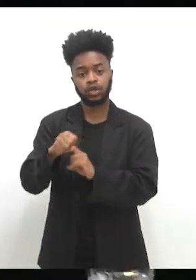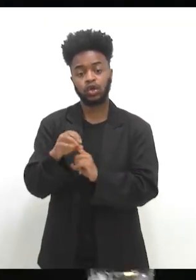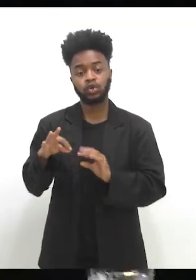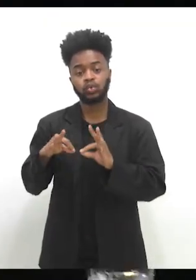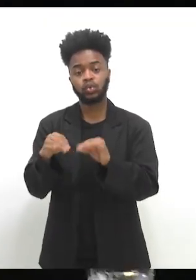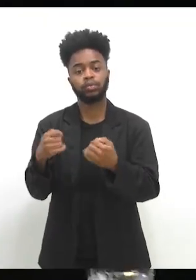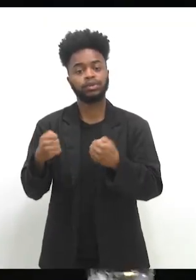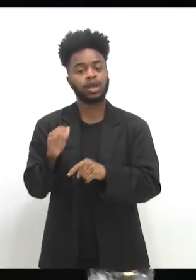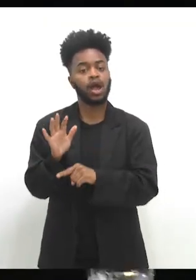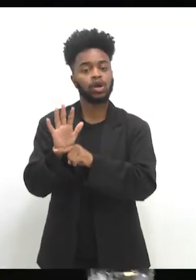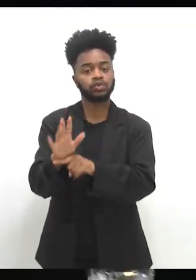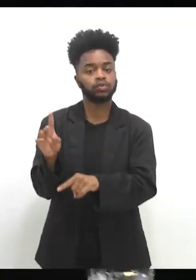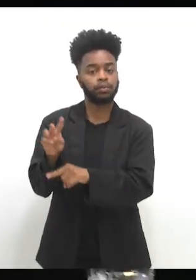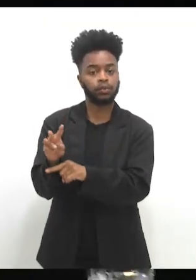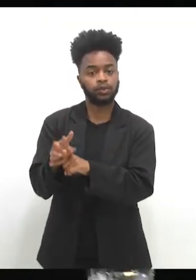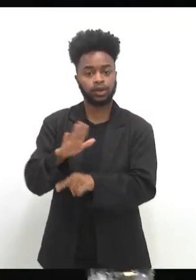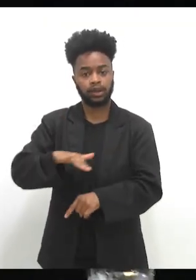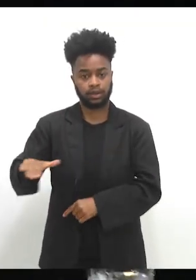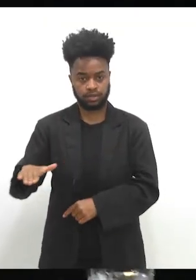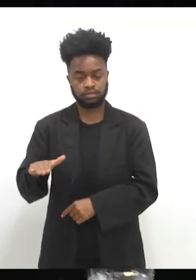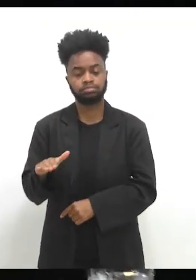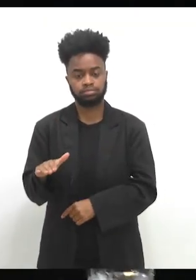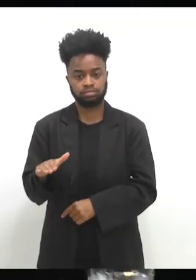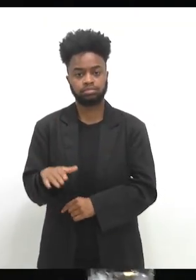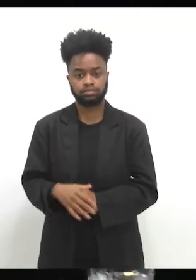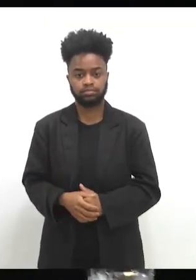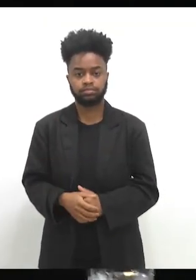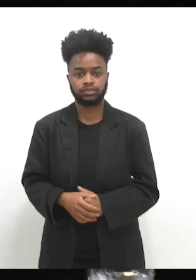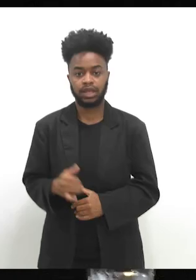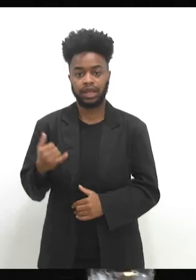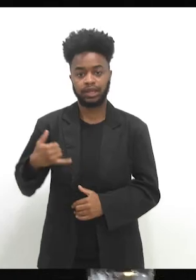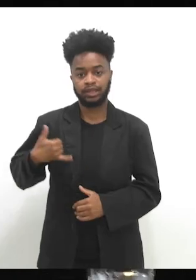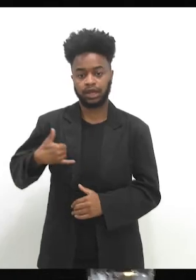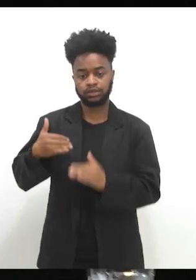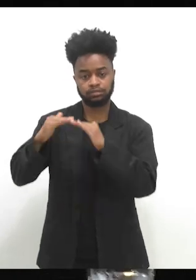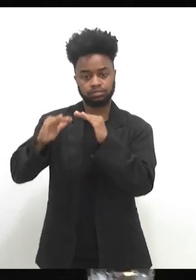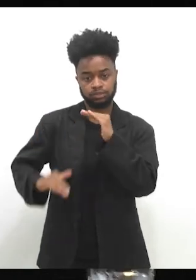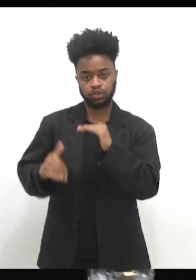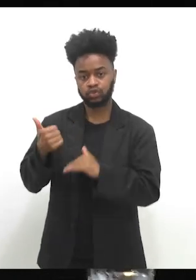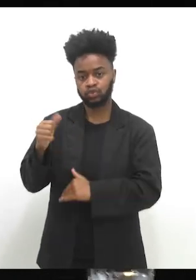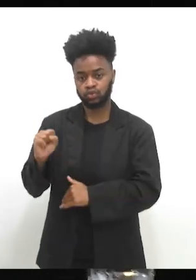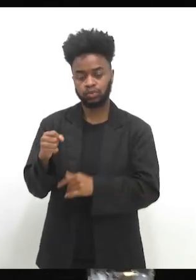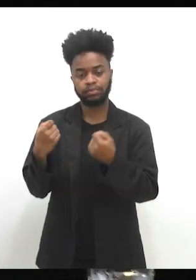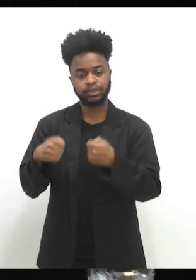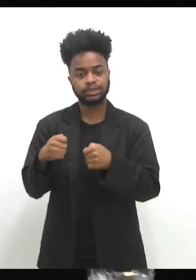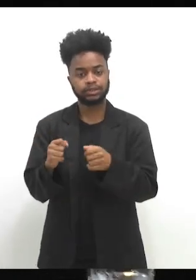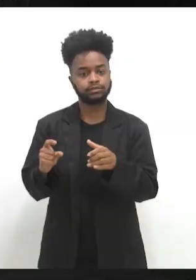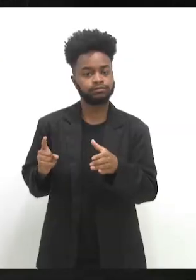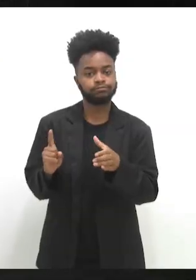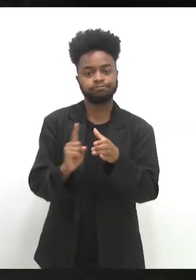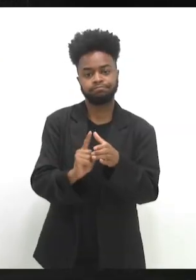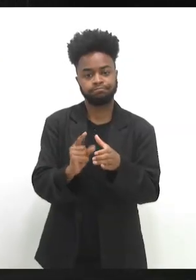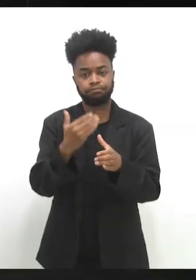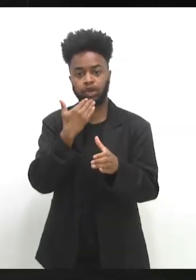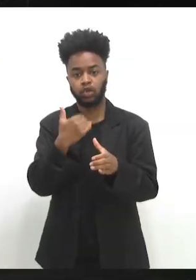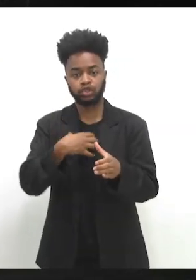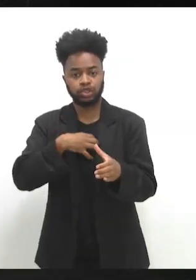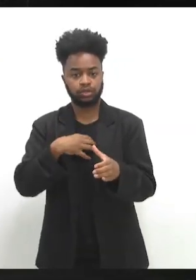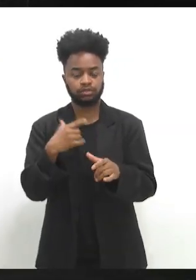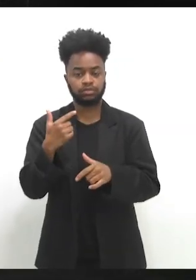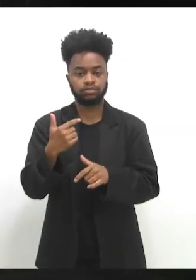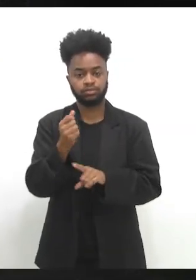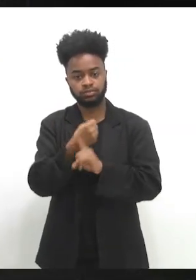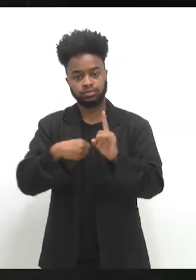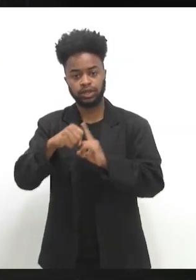todos temos que contribuir na proteção desses menores de idade, né, para que eles sejam inseridos da melhor forma possível na nossa sociedade,